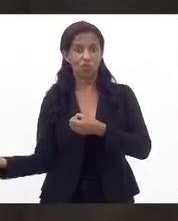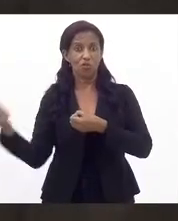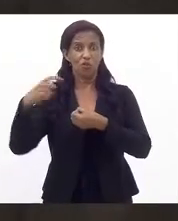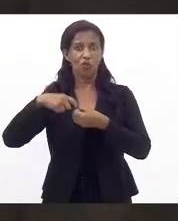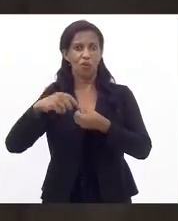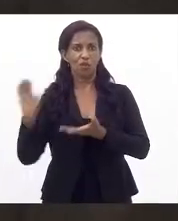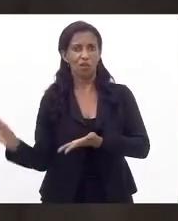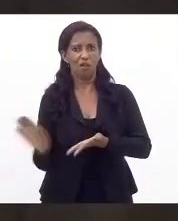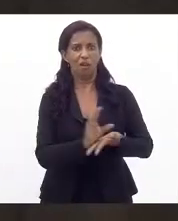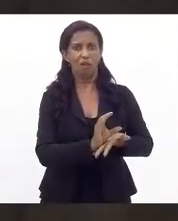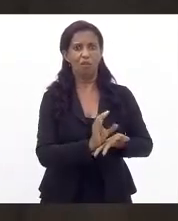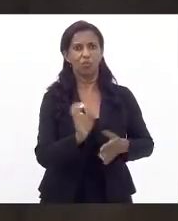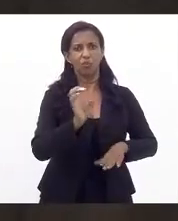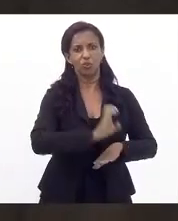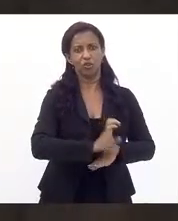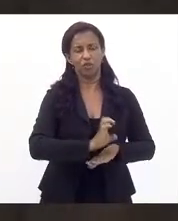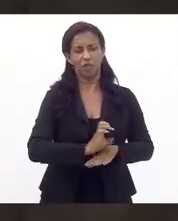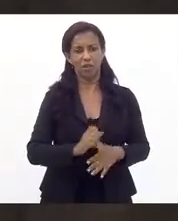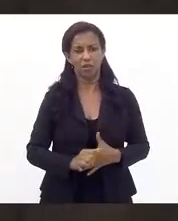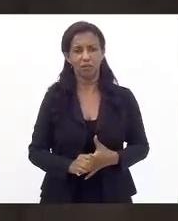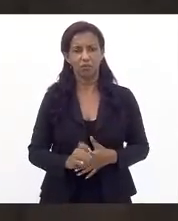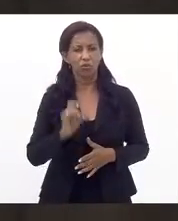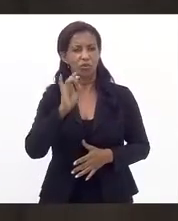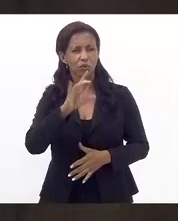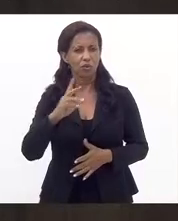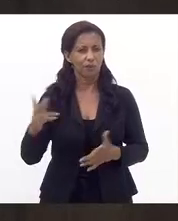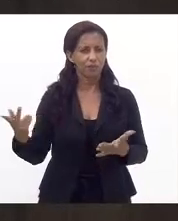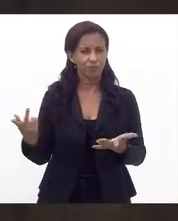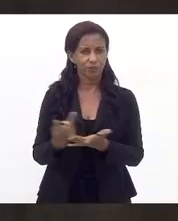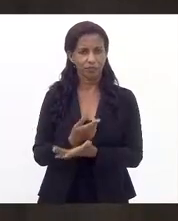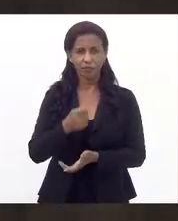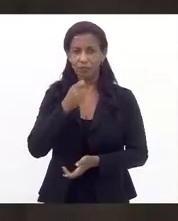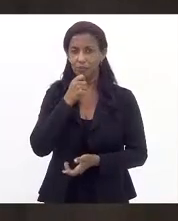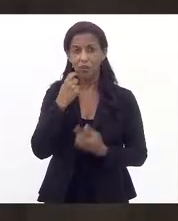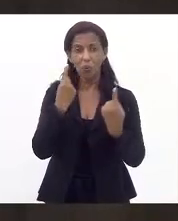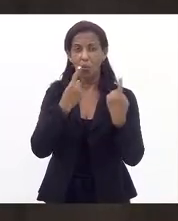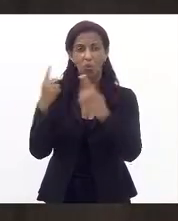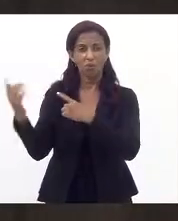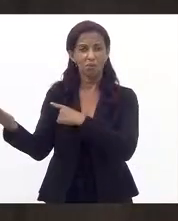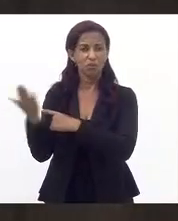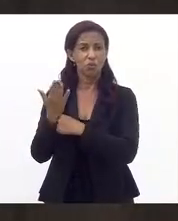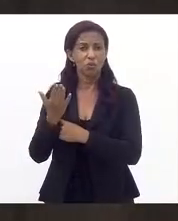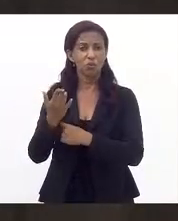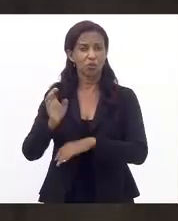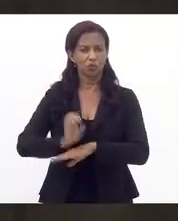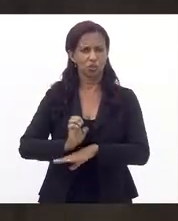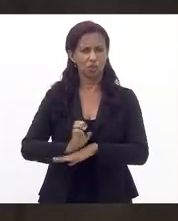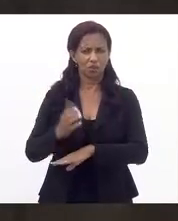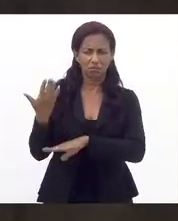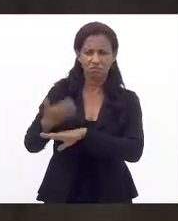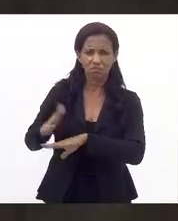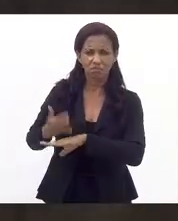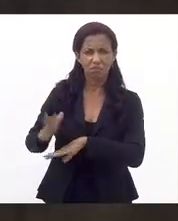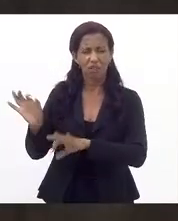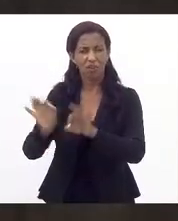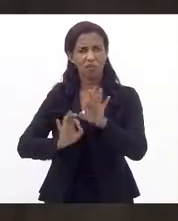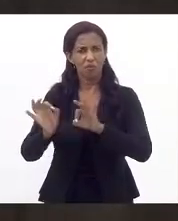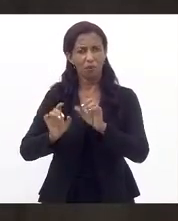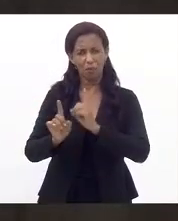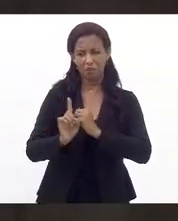aos cofres do estado Só que para realizar essa tarefa nós não temos qualquer contrapartida do estado e descendo se tarefa de forma